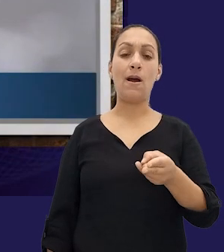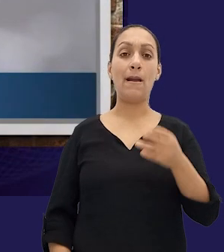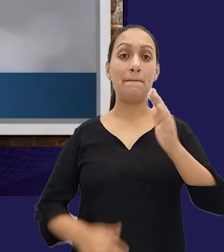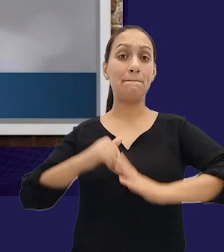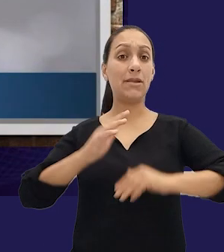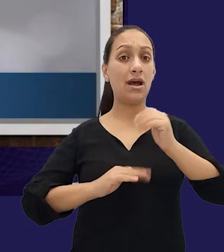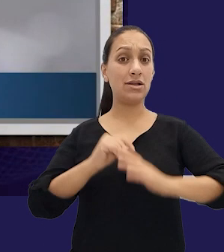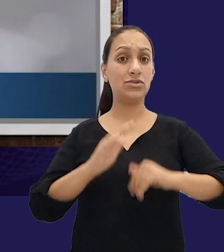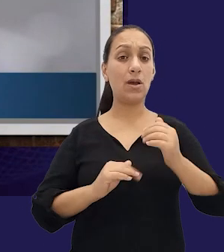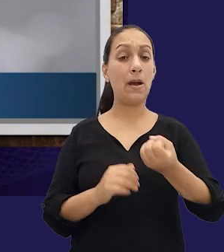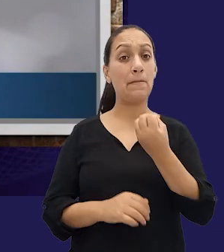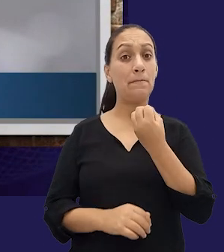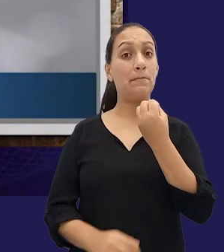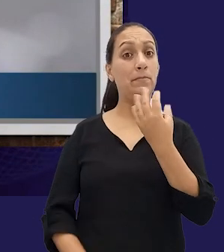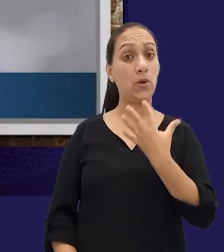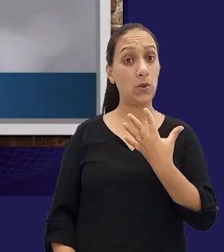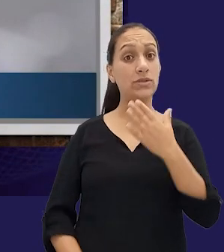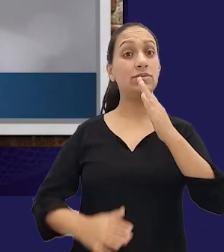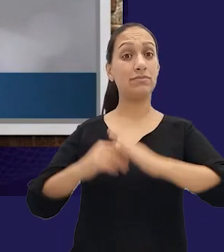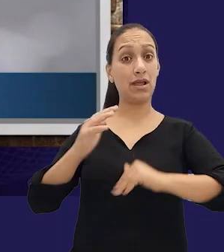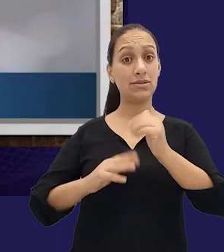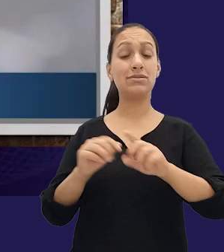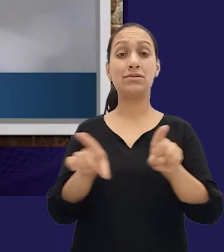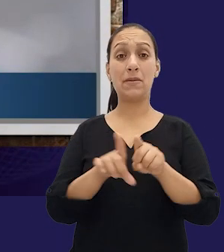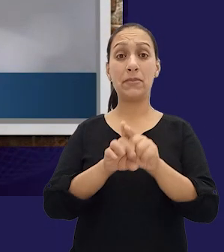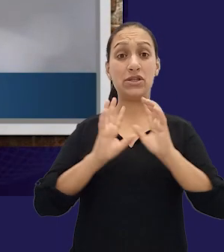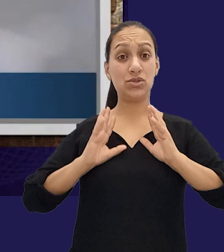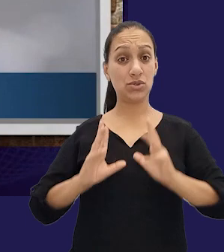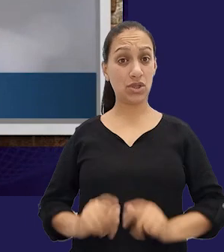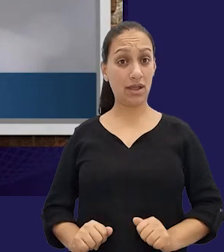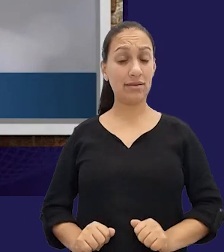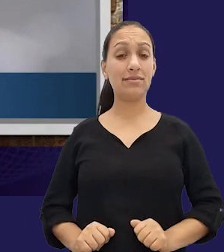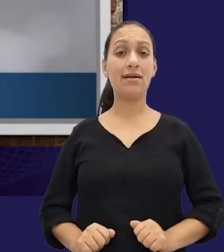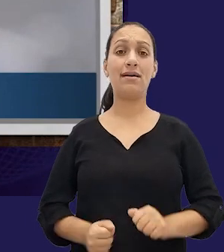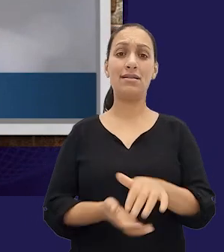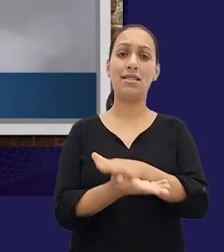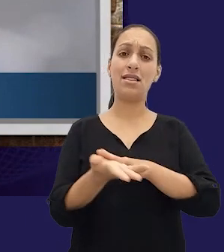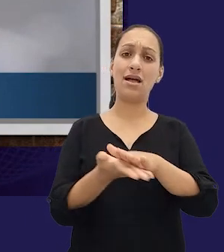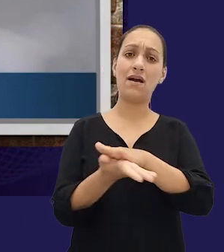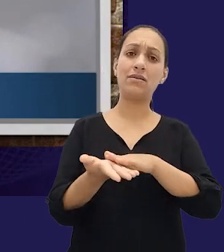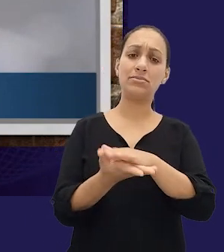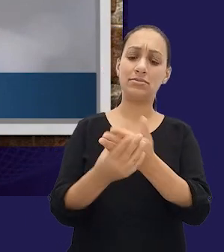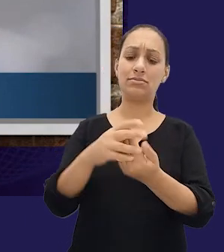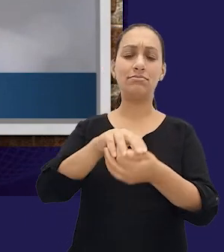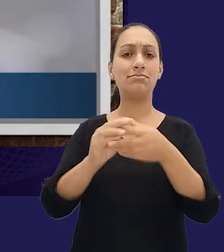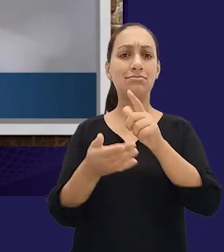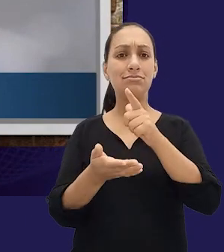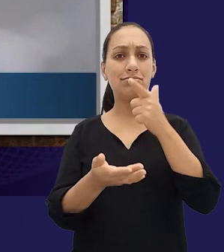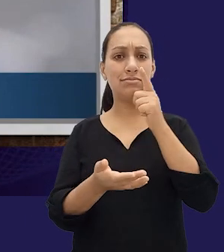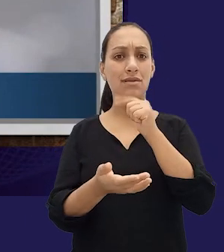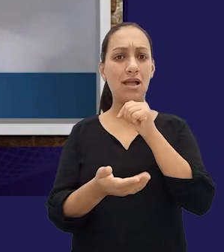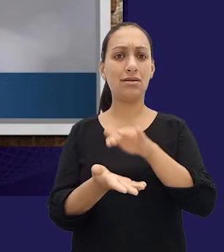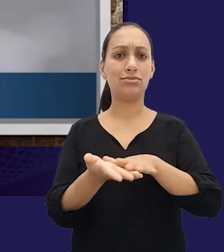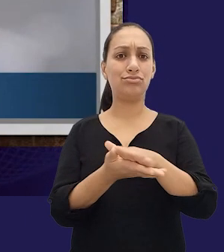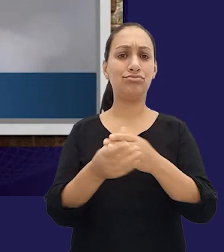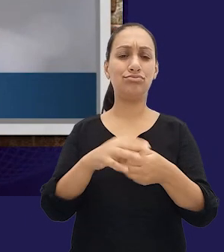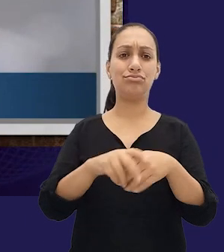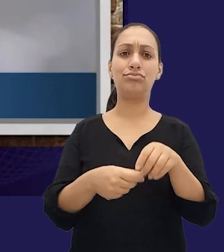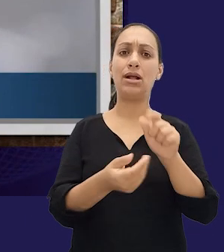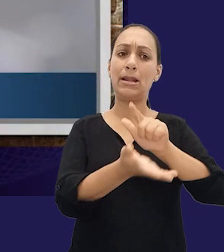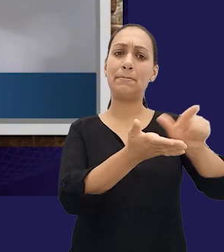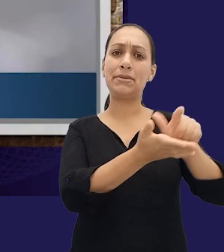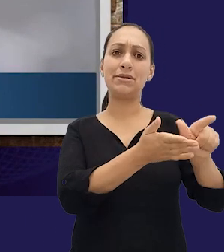em prática as boas práticas higiênicas, né? Lavagem de mãos, limpeza